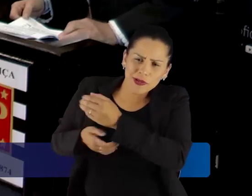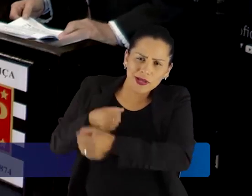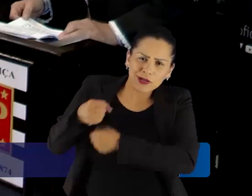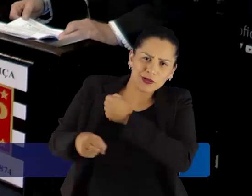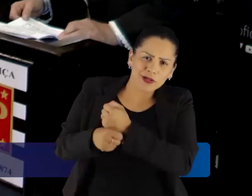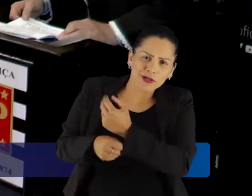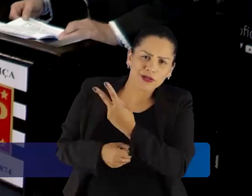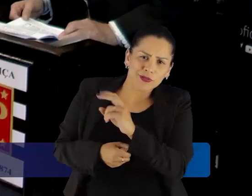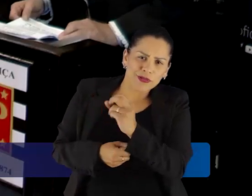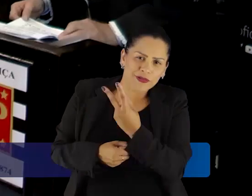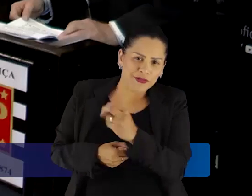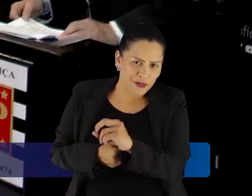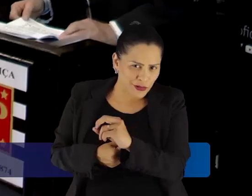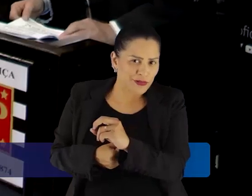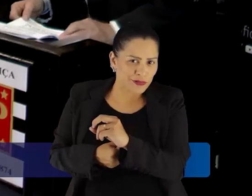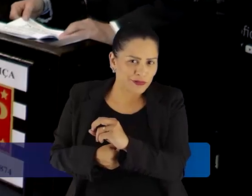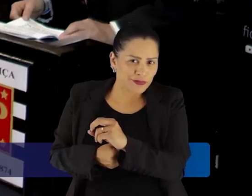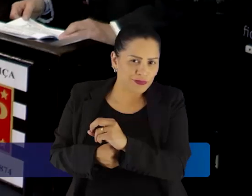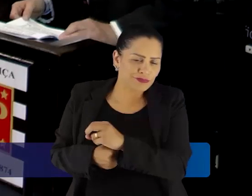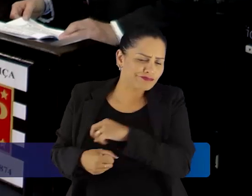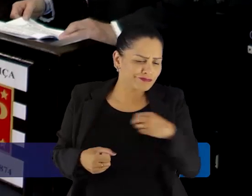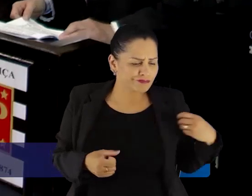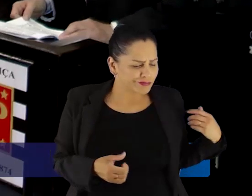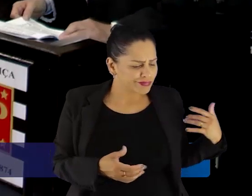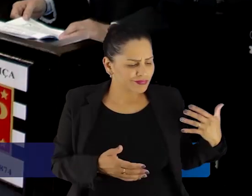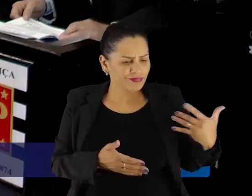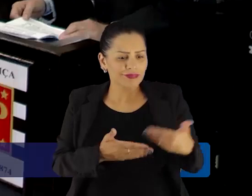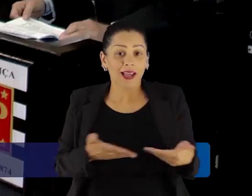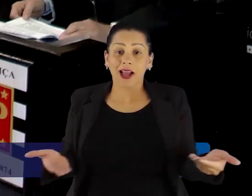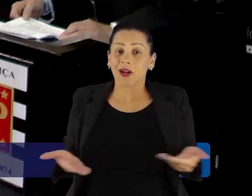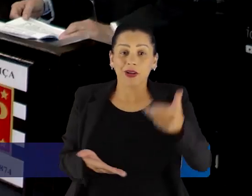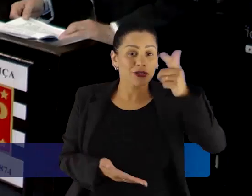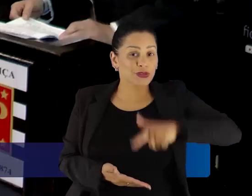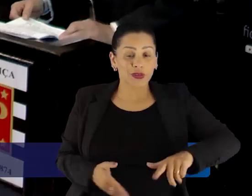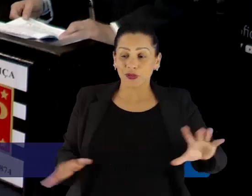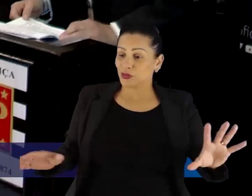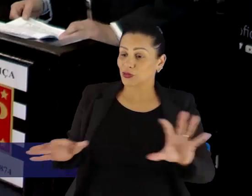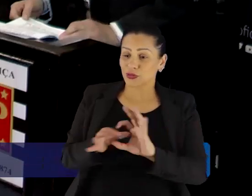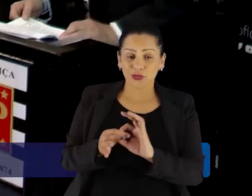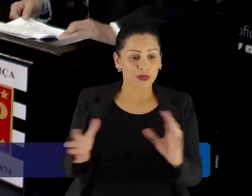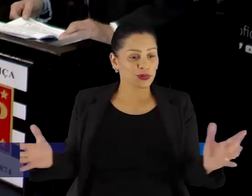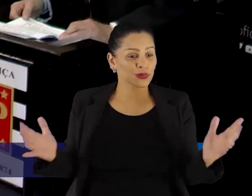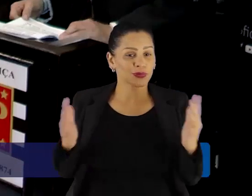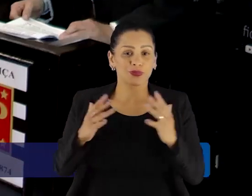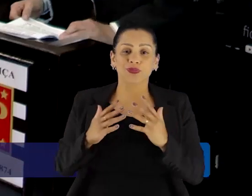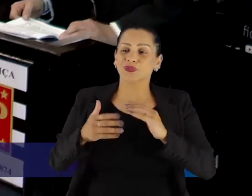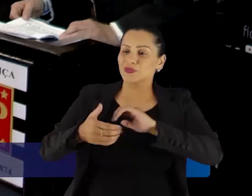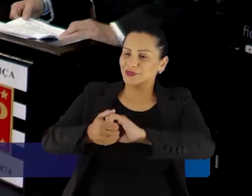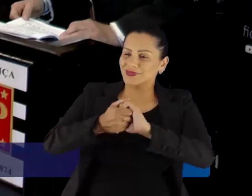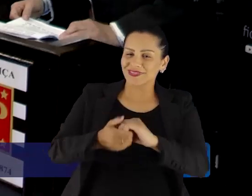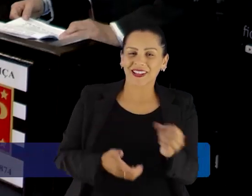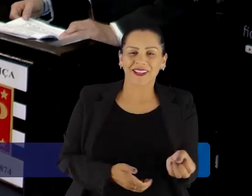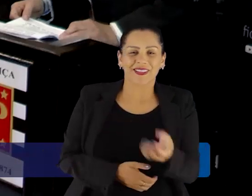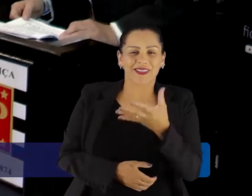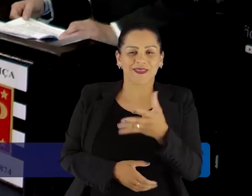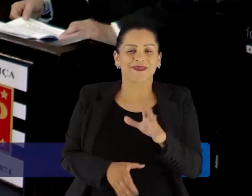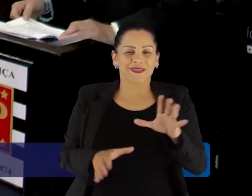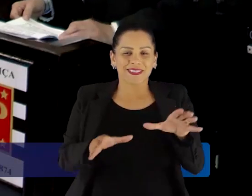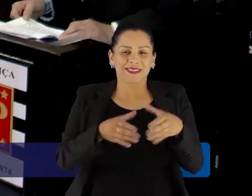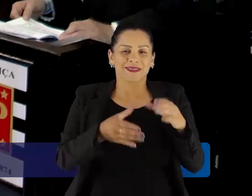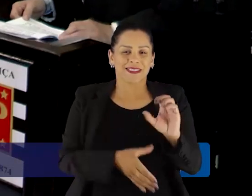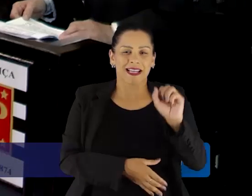20 agora estamos novamente juntos saudando o novo conselho superior da magistratura